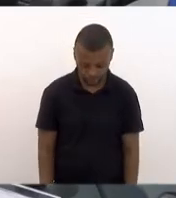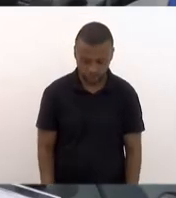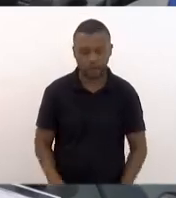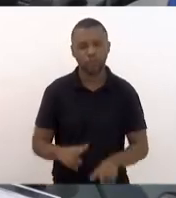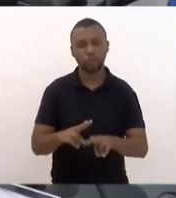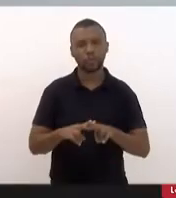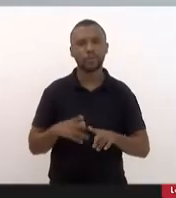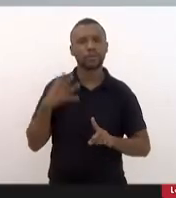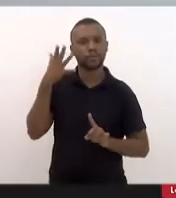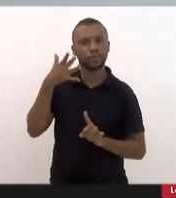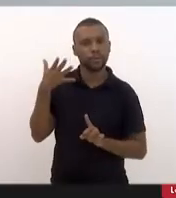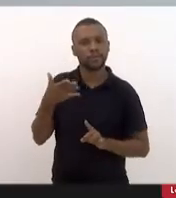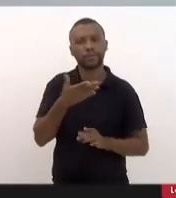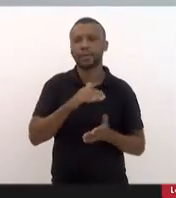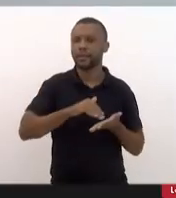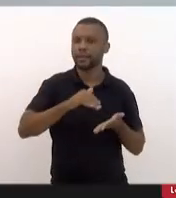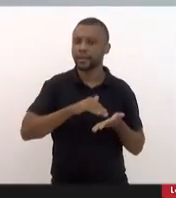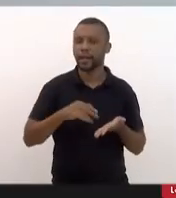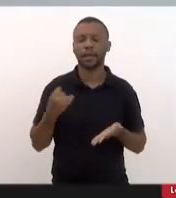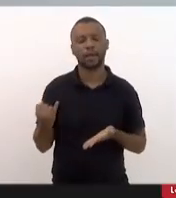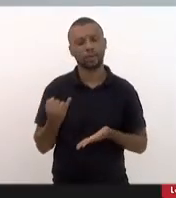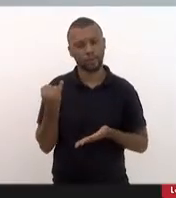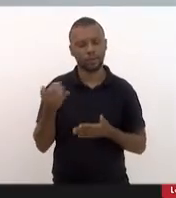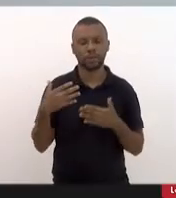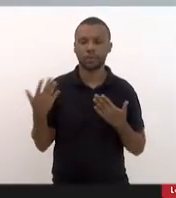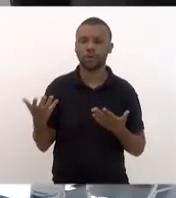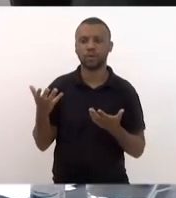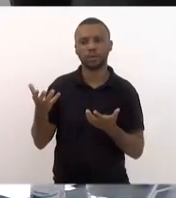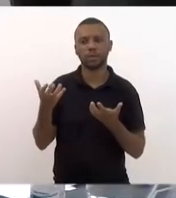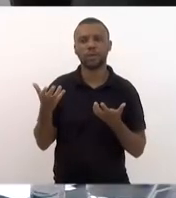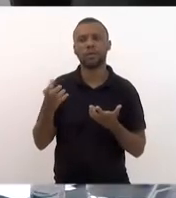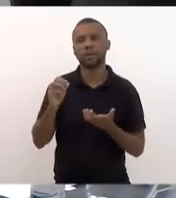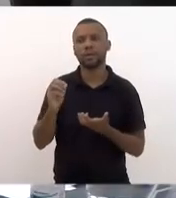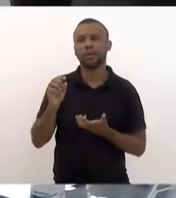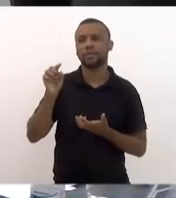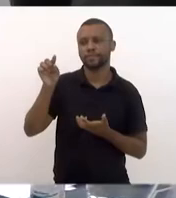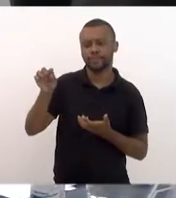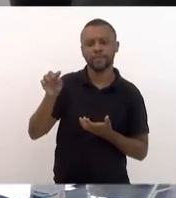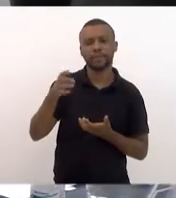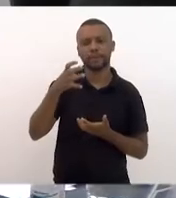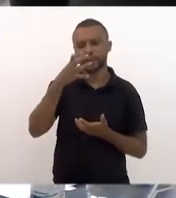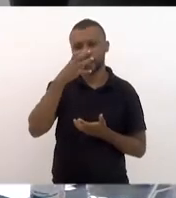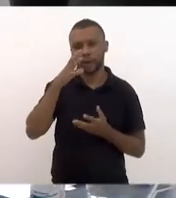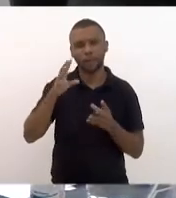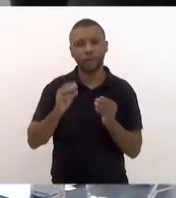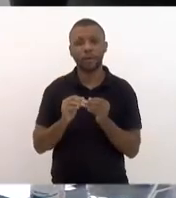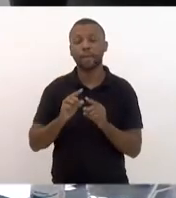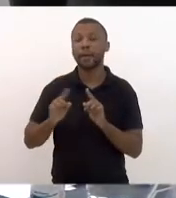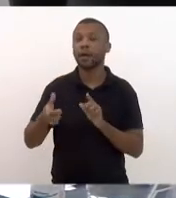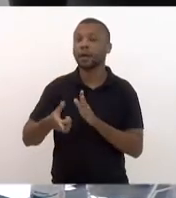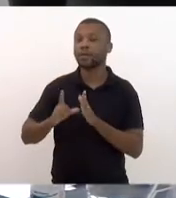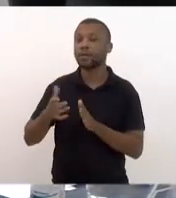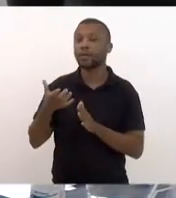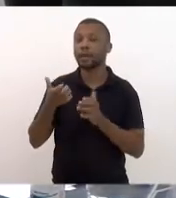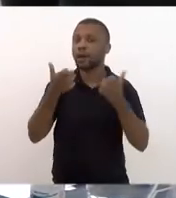da secretária é muito importante, né? Bom, eu queria... o Mauro Osório vai fazer uma observação, mas antes eu queria ouvir a representação da Firjan, que ainda não